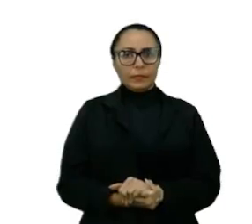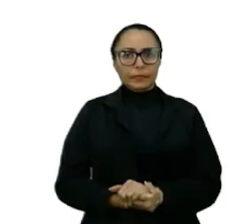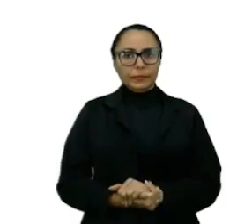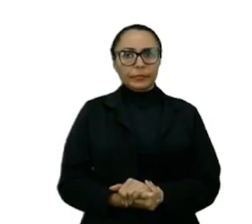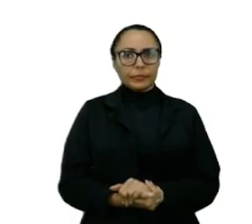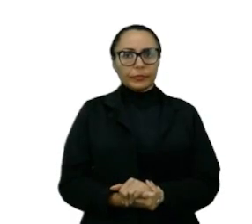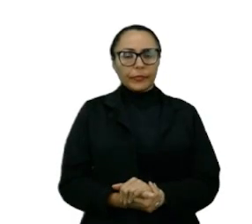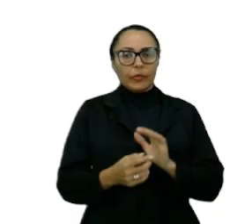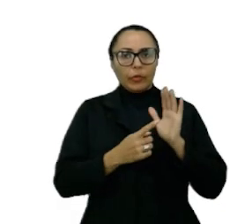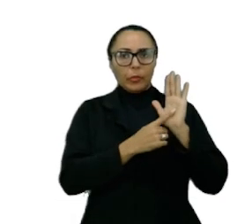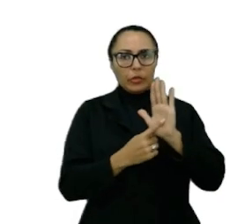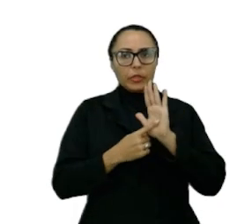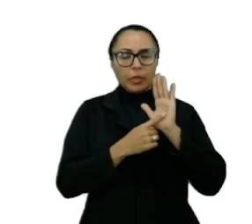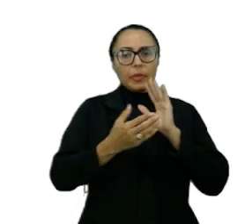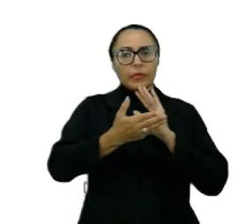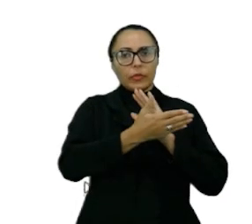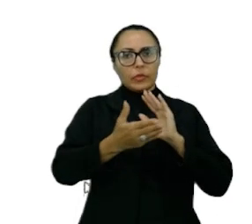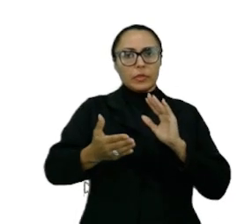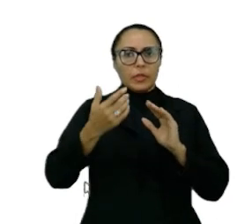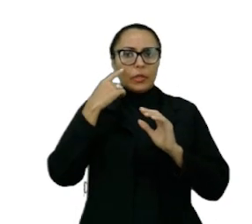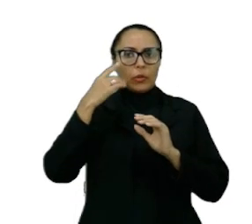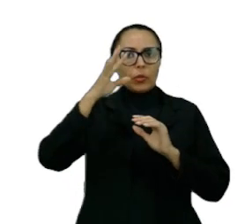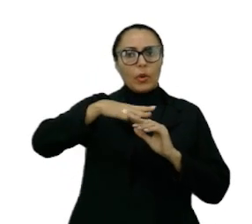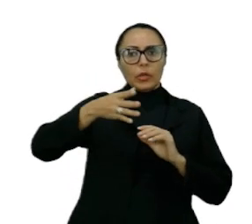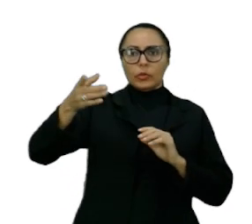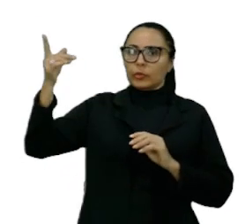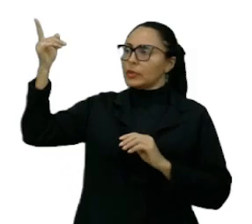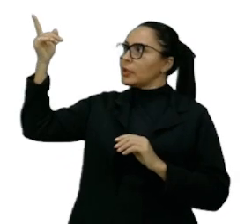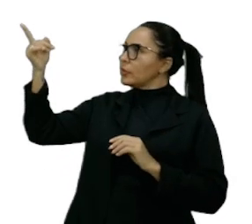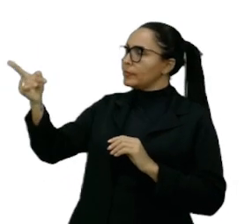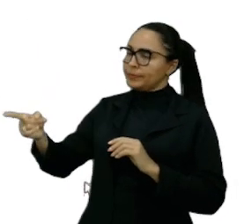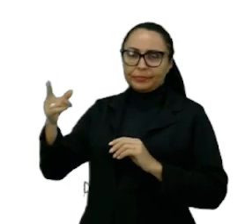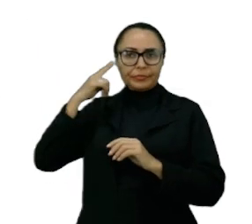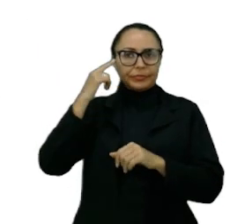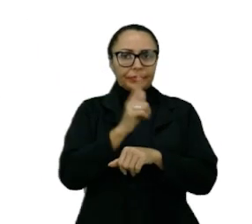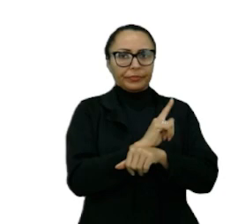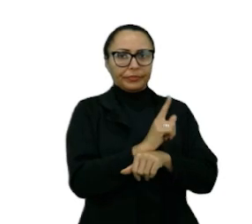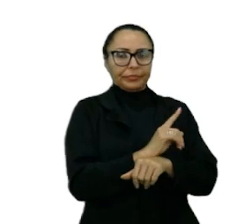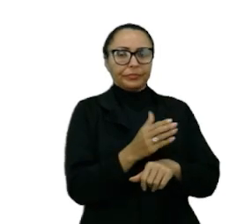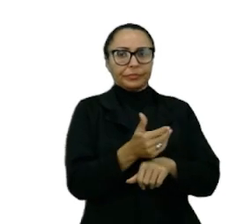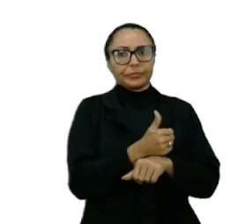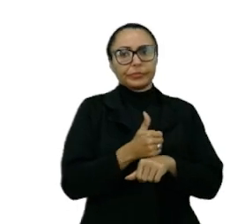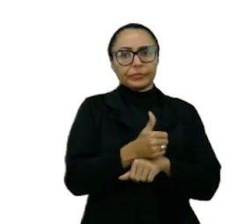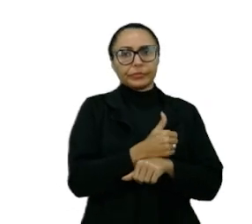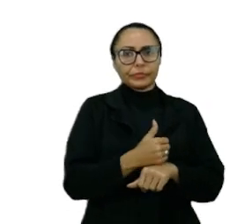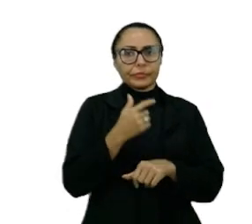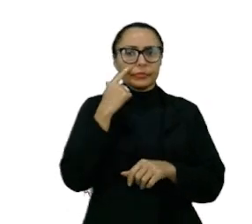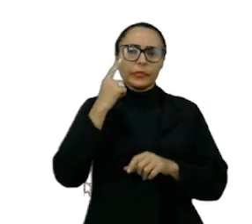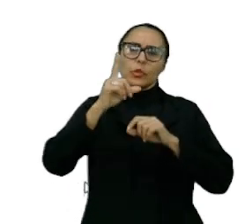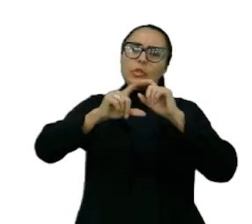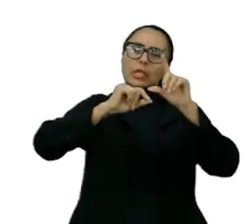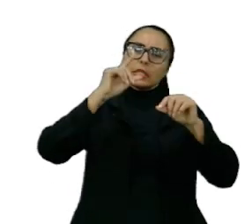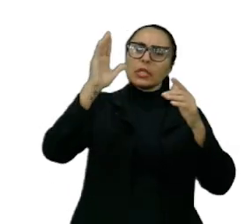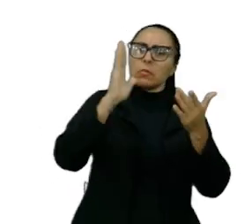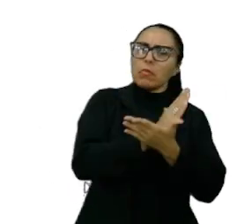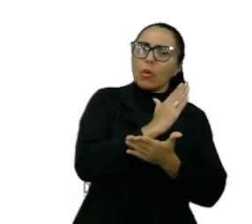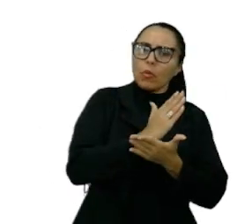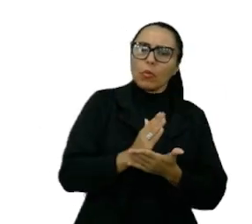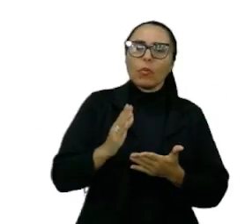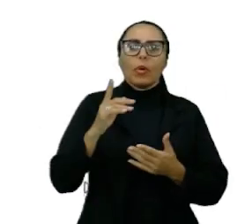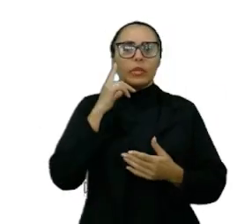Vou mostrar para você um quadro com as normas de gestão da qualidade. Eu selecionei algumas